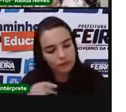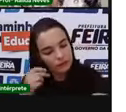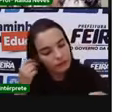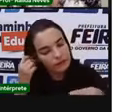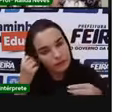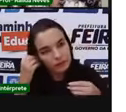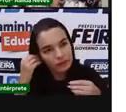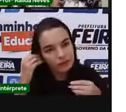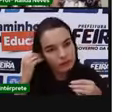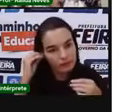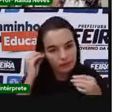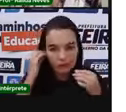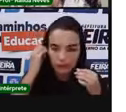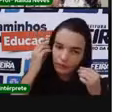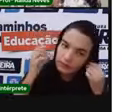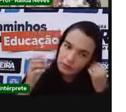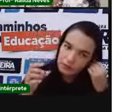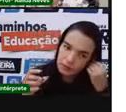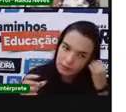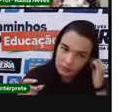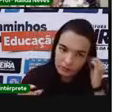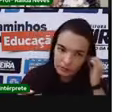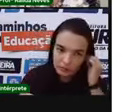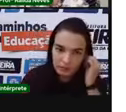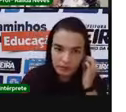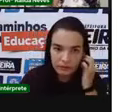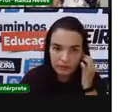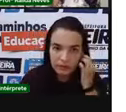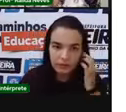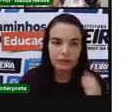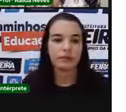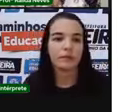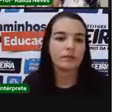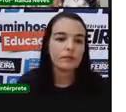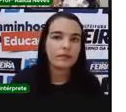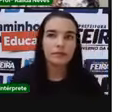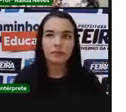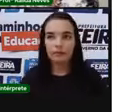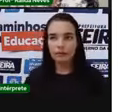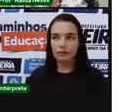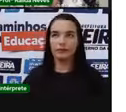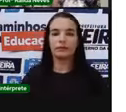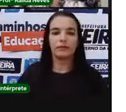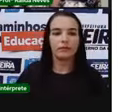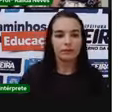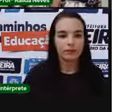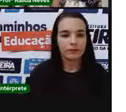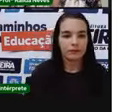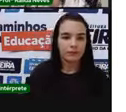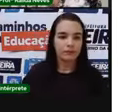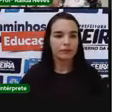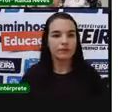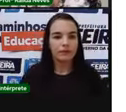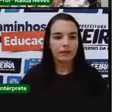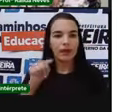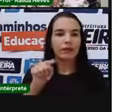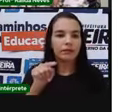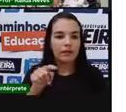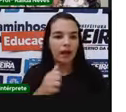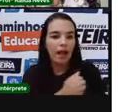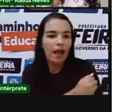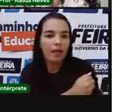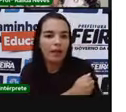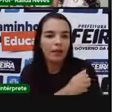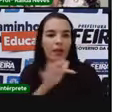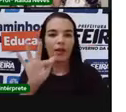Isso. Esse é Felipe, da Escola Caspiniano, da professora de Cássia, gestora, que mandou